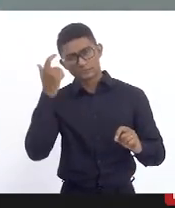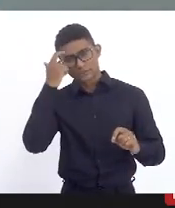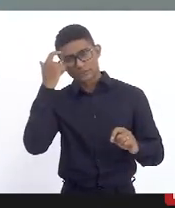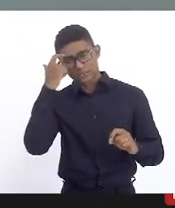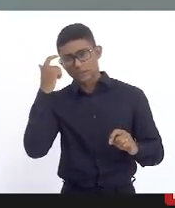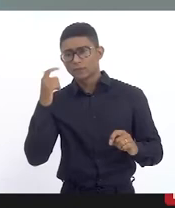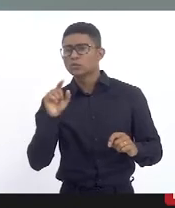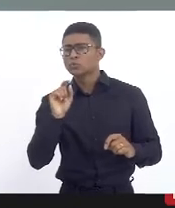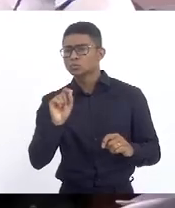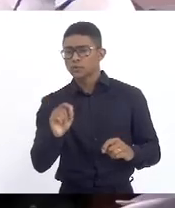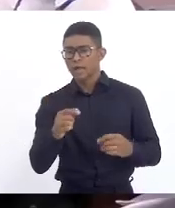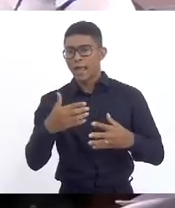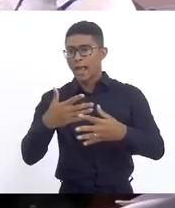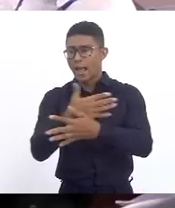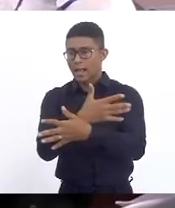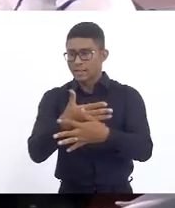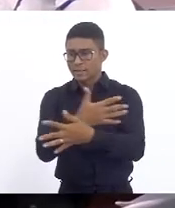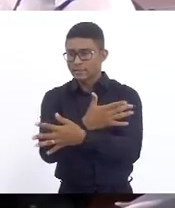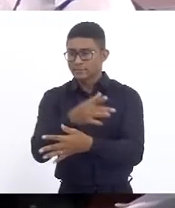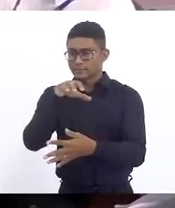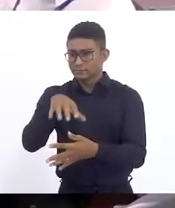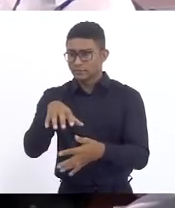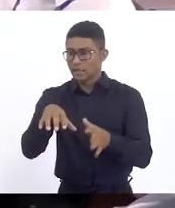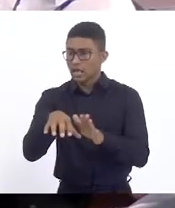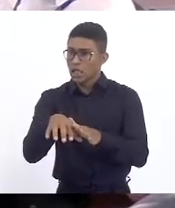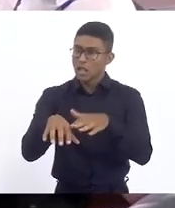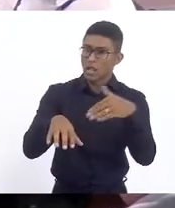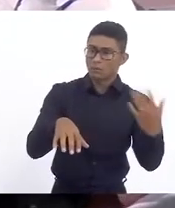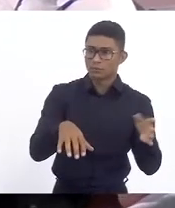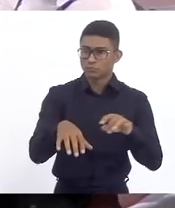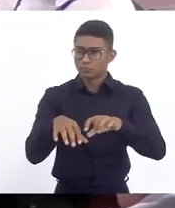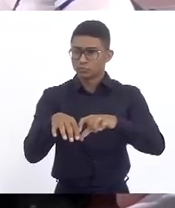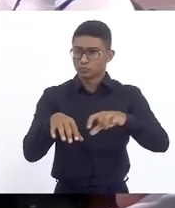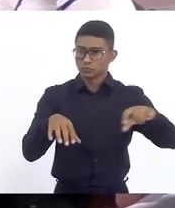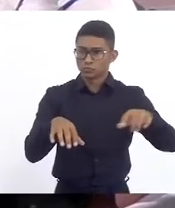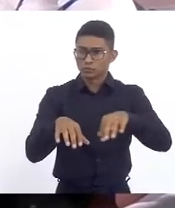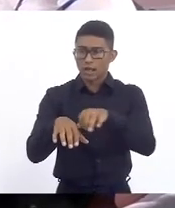logo depois da área urbana, que a vazão deles é muito menor do que 2.500